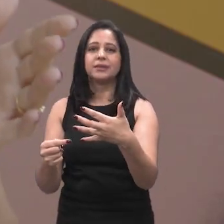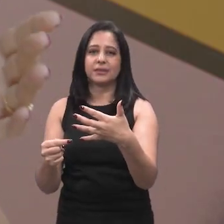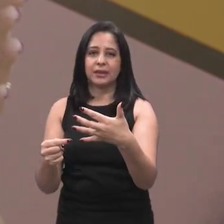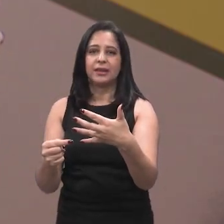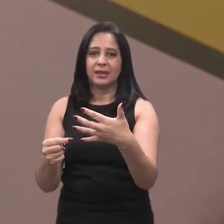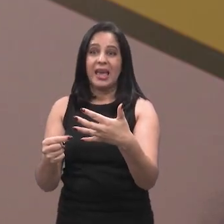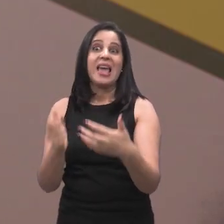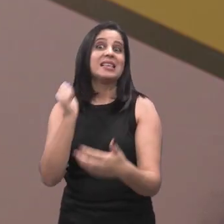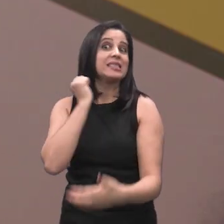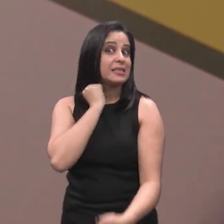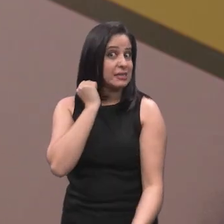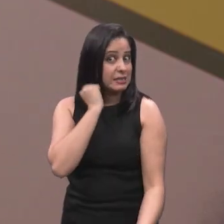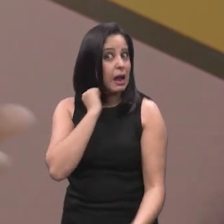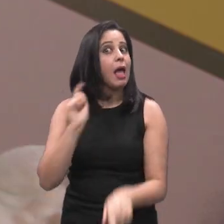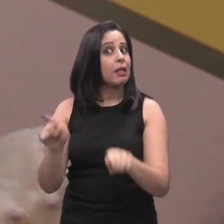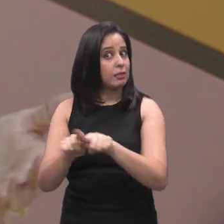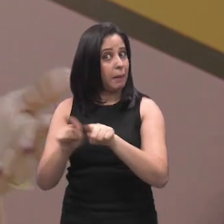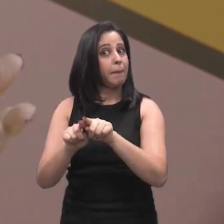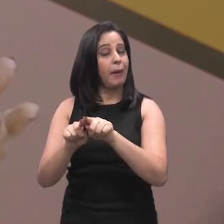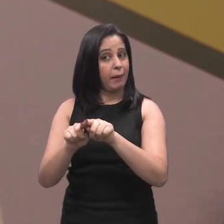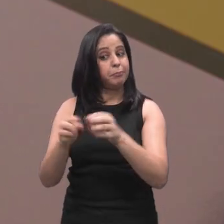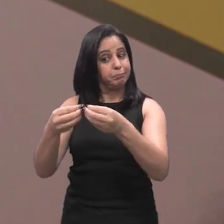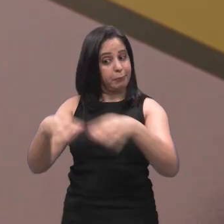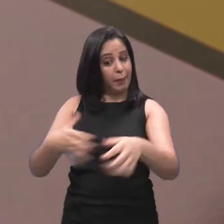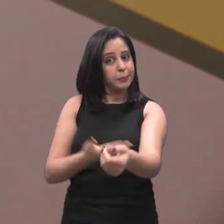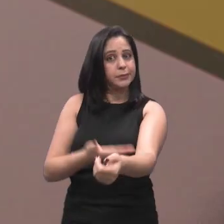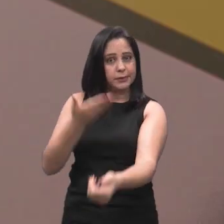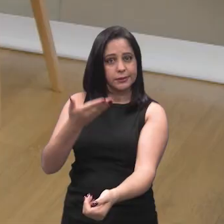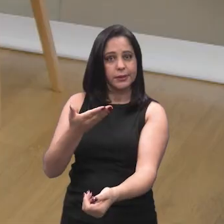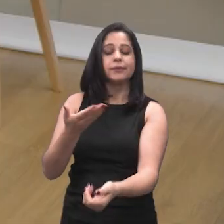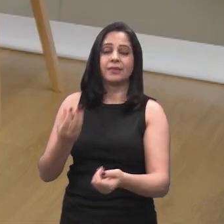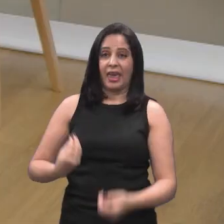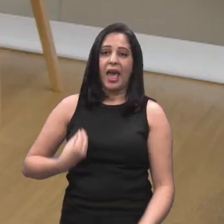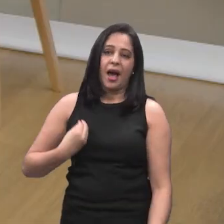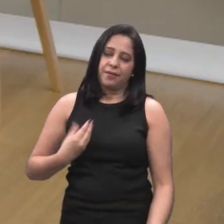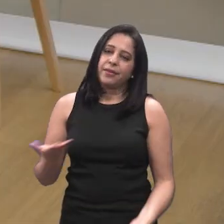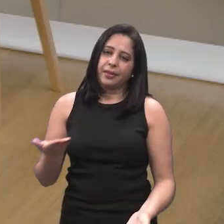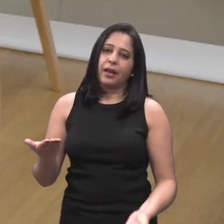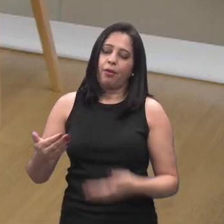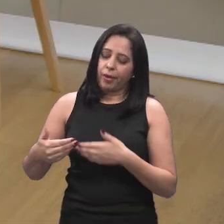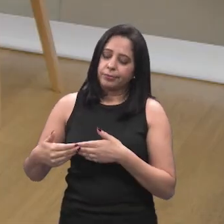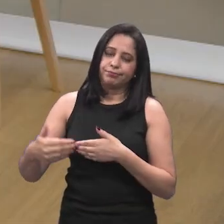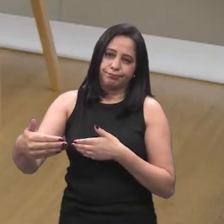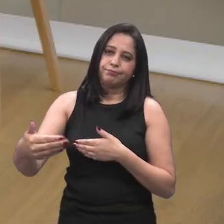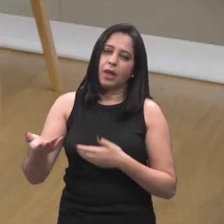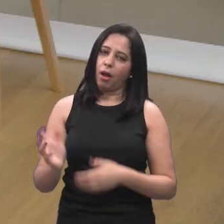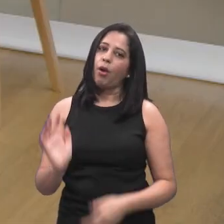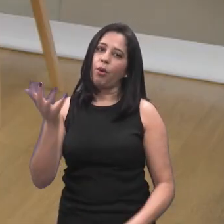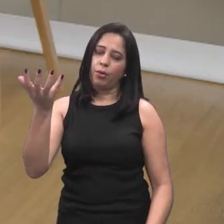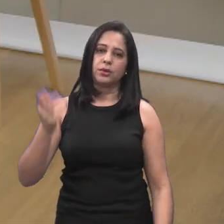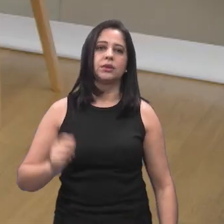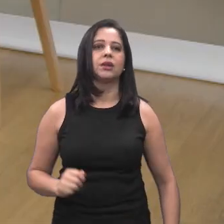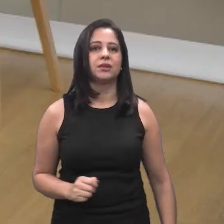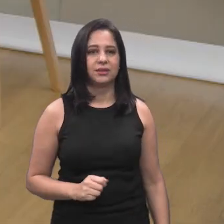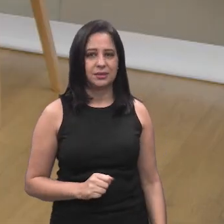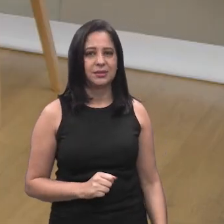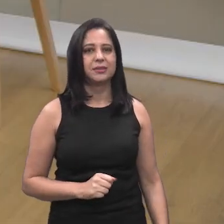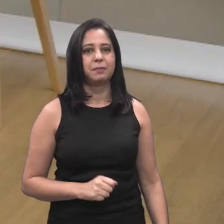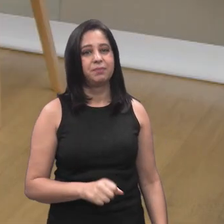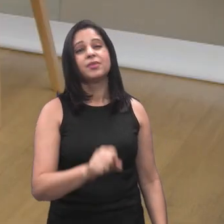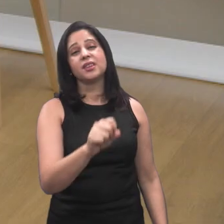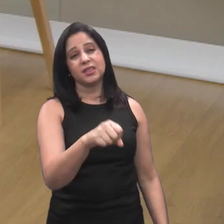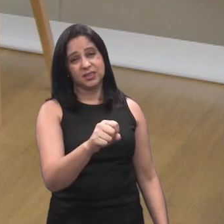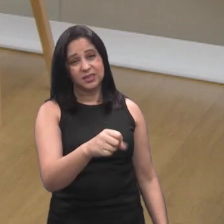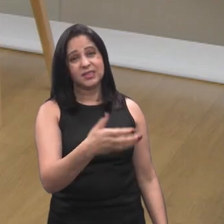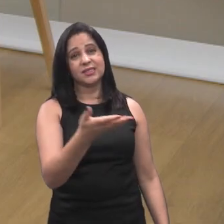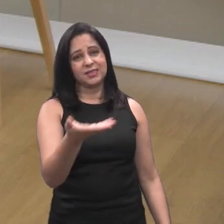principalmente, que a nossa vida moderna tem trazido para todos nós, esses hábitos. Que a gente vem adquirindo que, infelizmente,